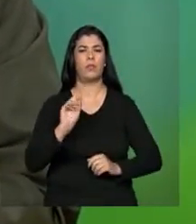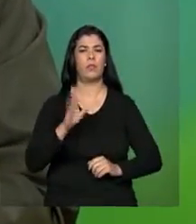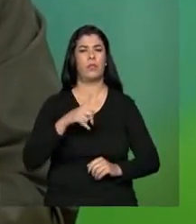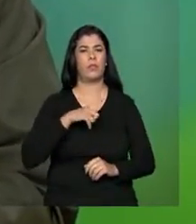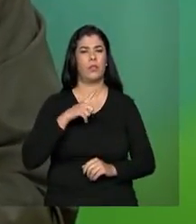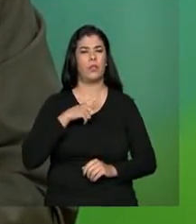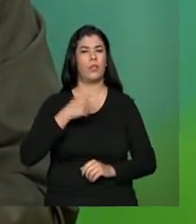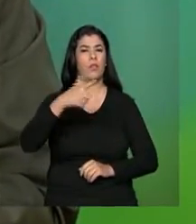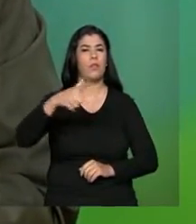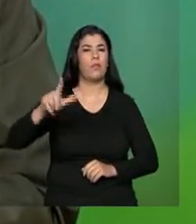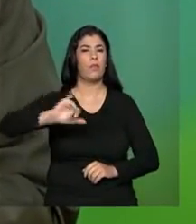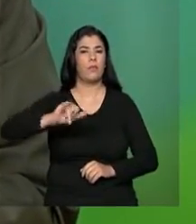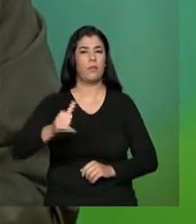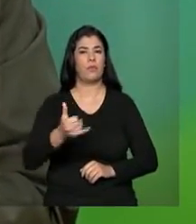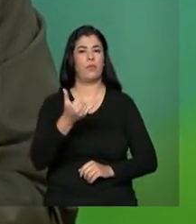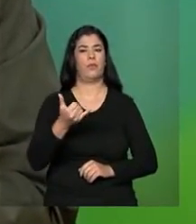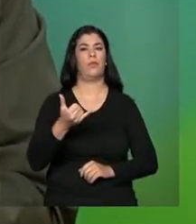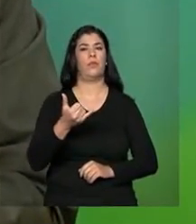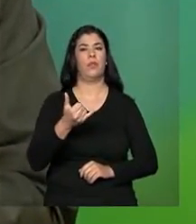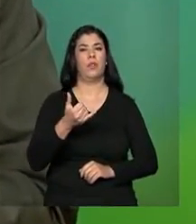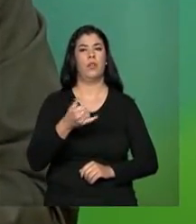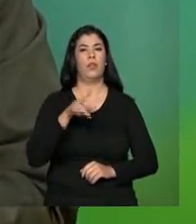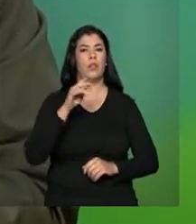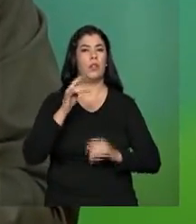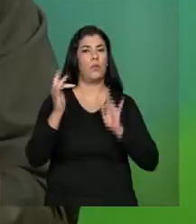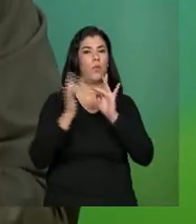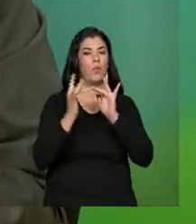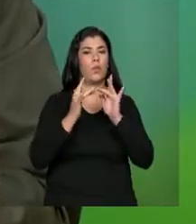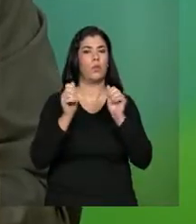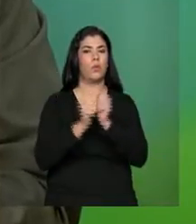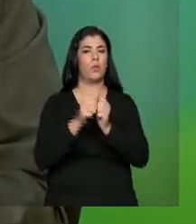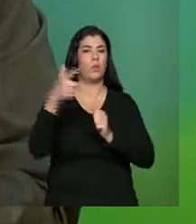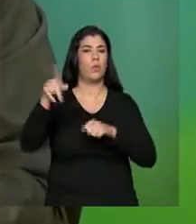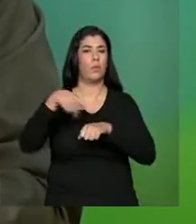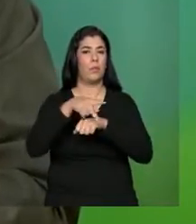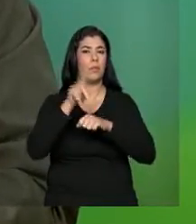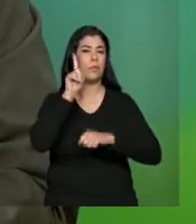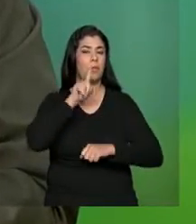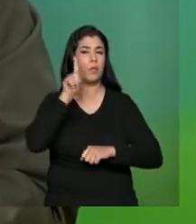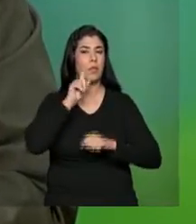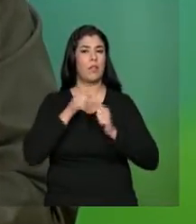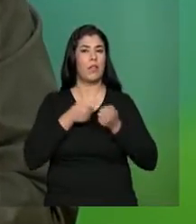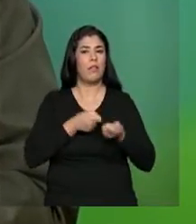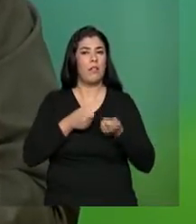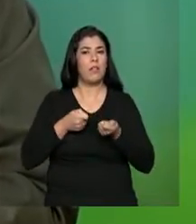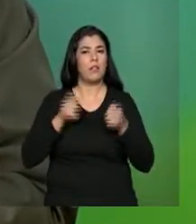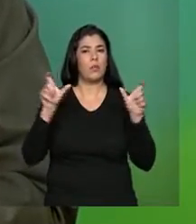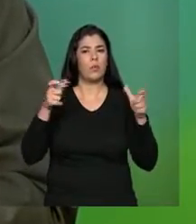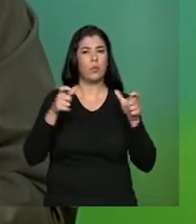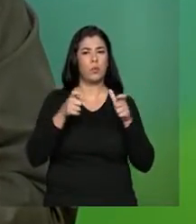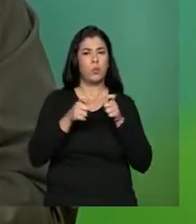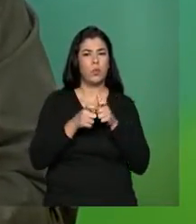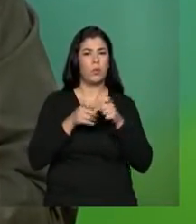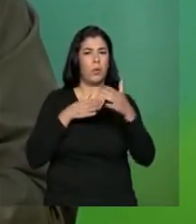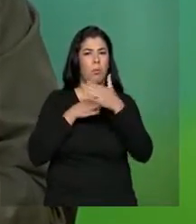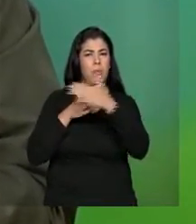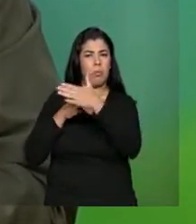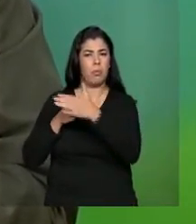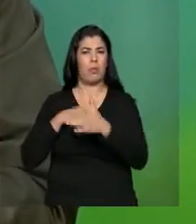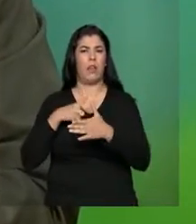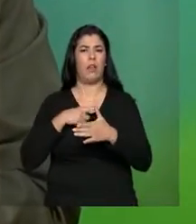a oportunidade de fazer com os Estados Unidos, de tentar remover barreiras não